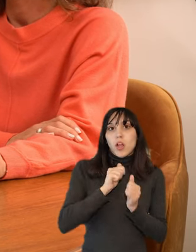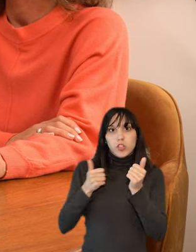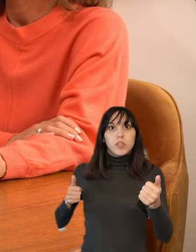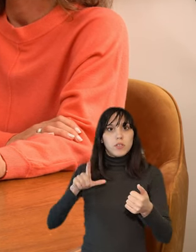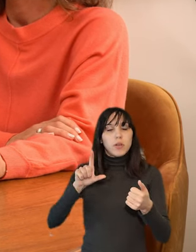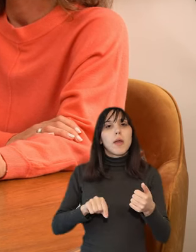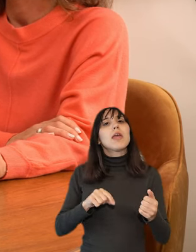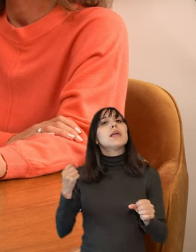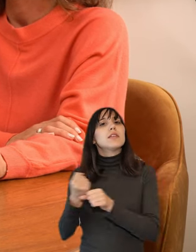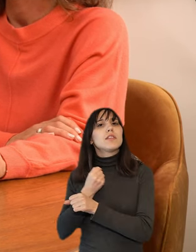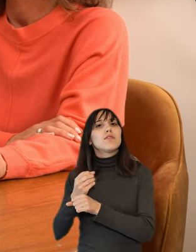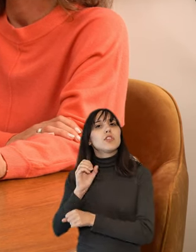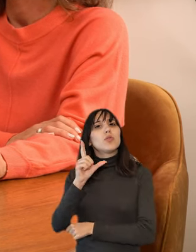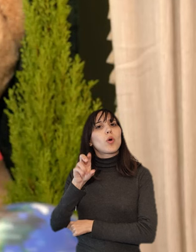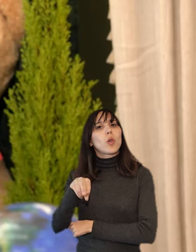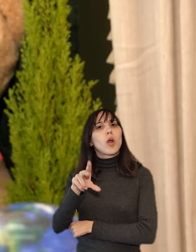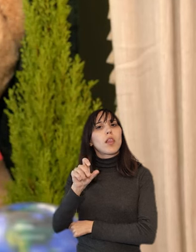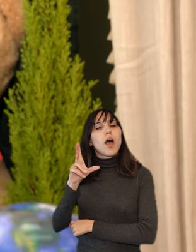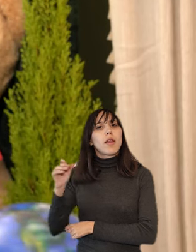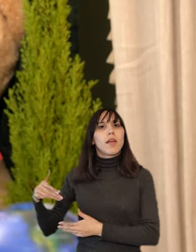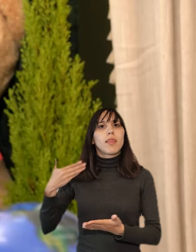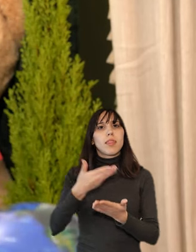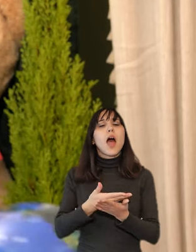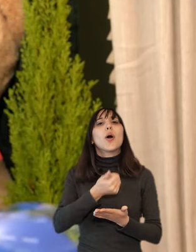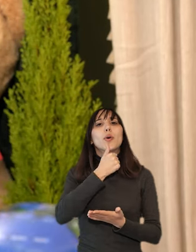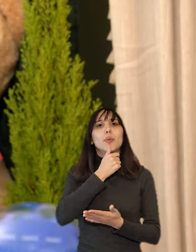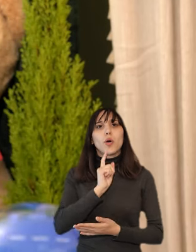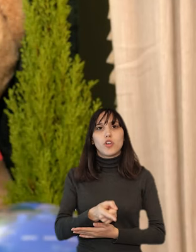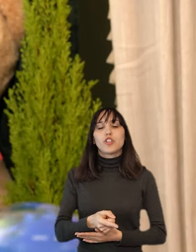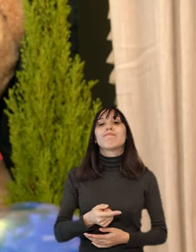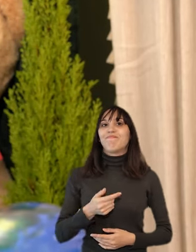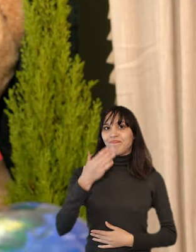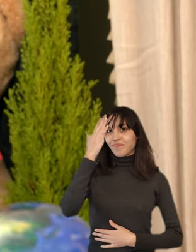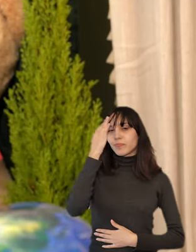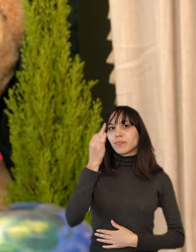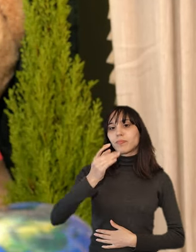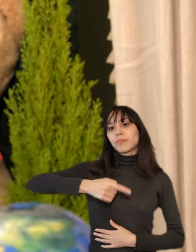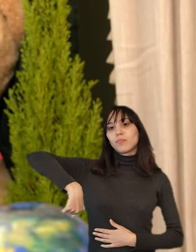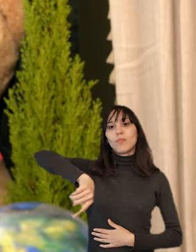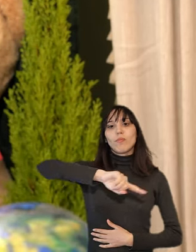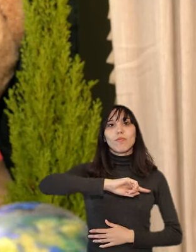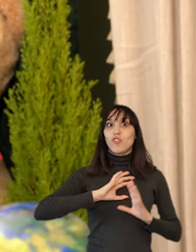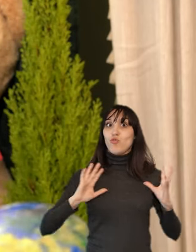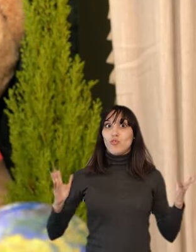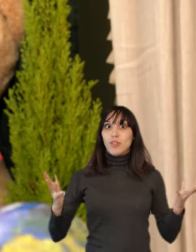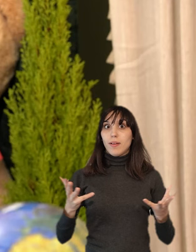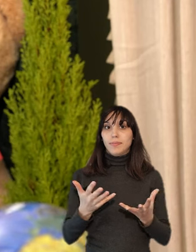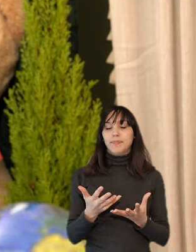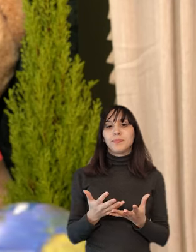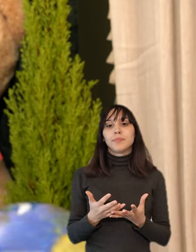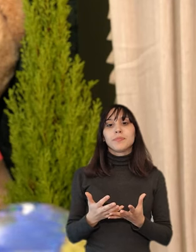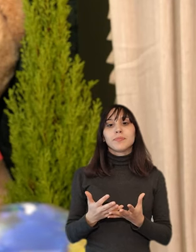serviço que a Clown Lar oferece eh eu acho que fomos todos eh não é de um modo geral